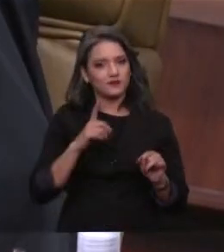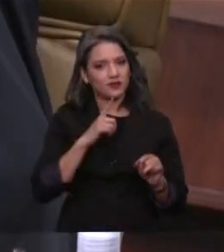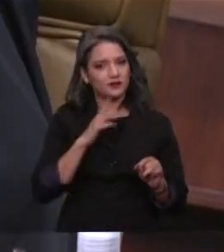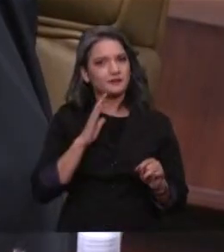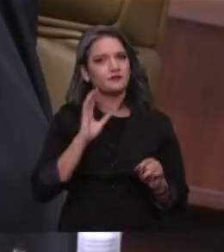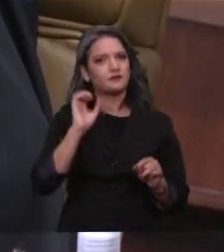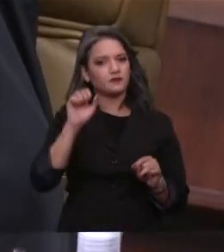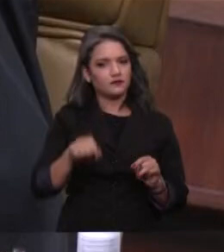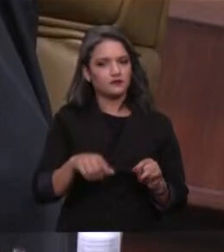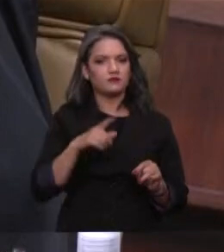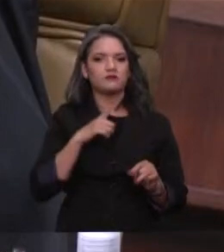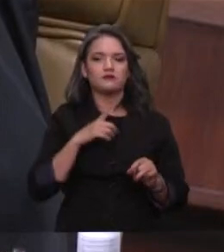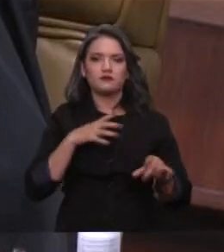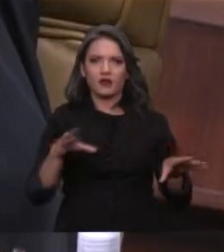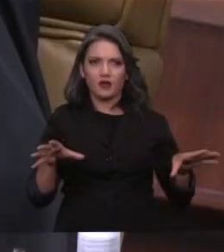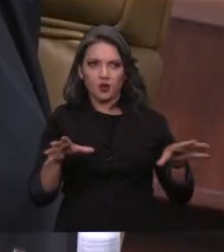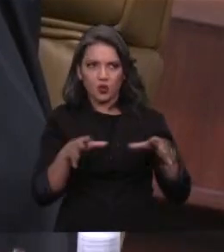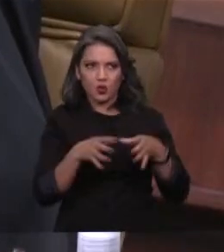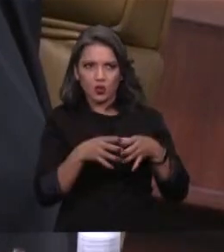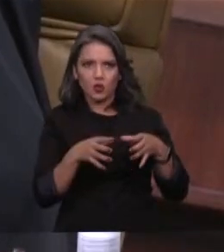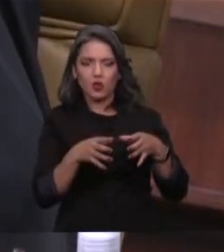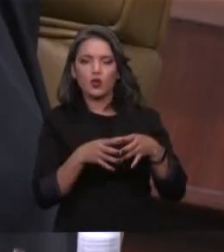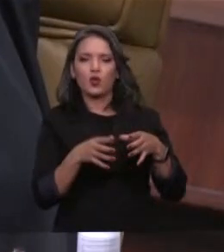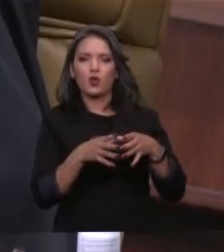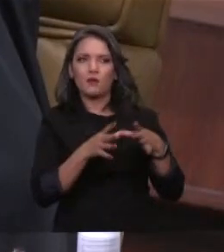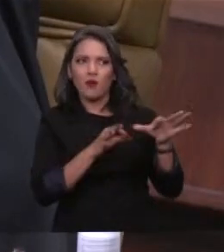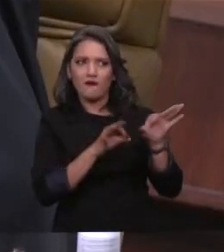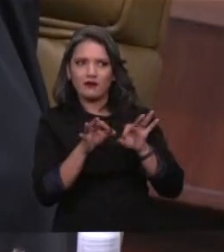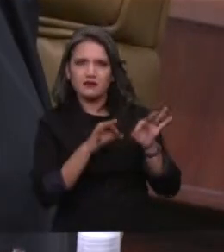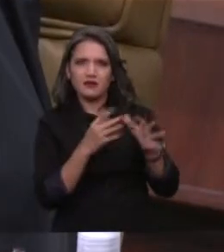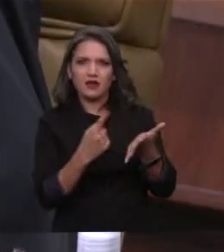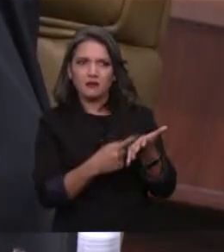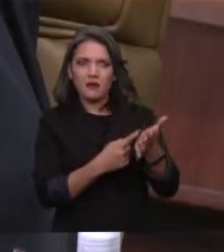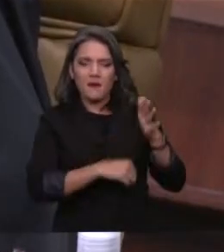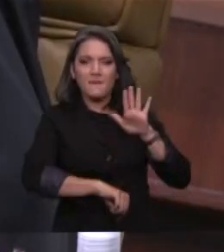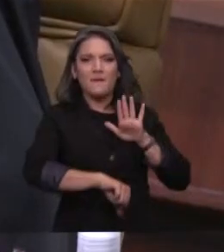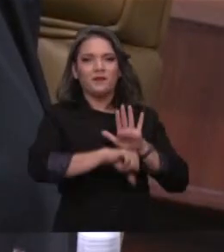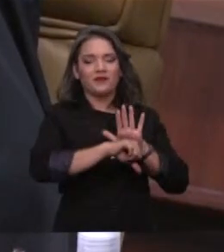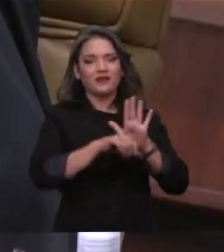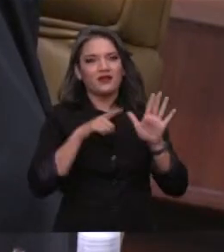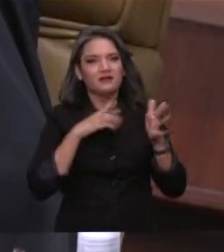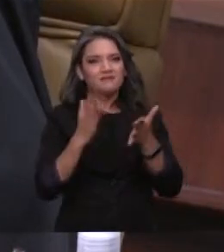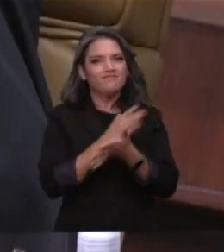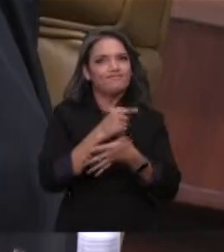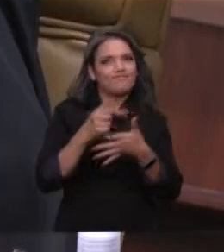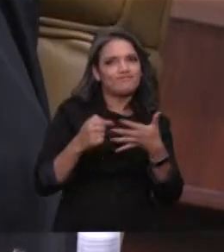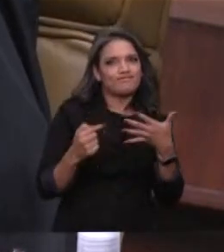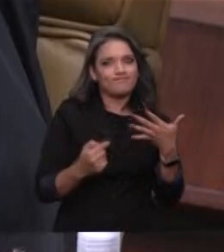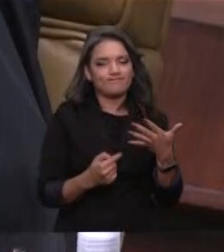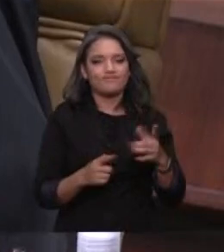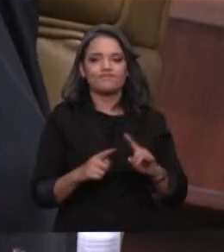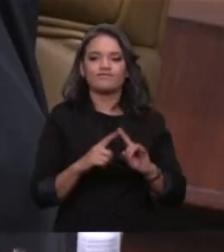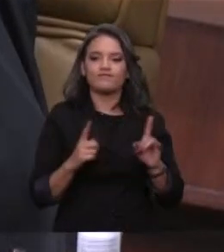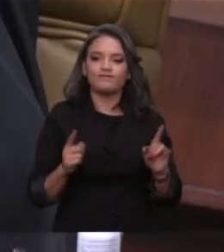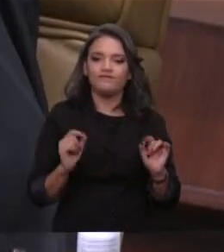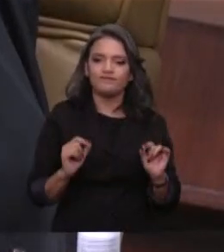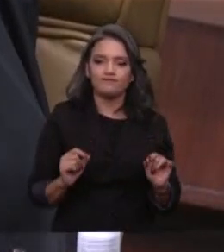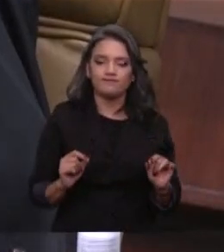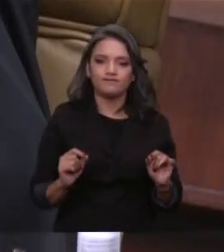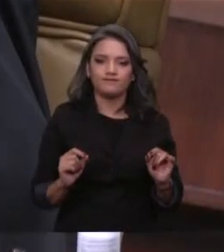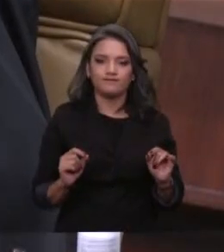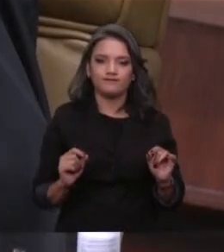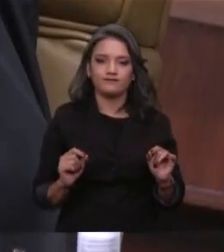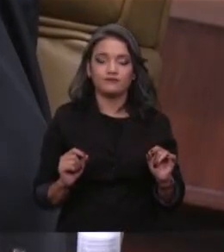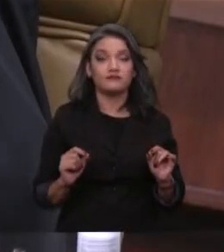da existência de organização criminosa narrada na inicial, indícios os quais foram suficientes para